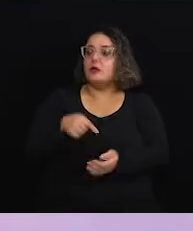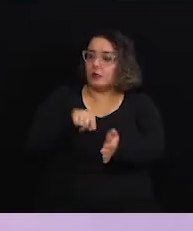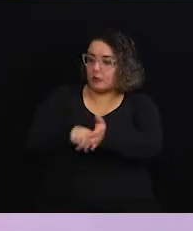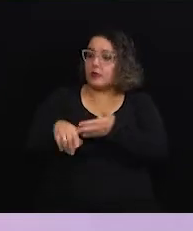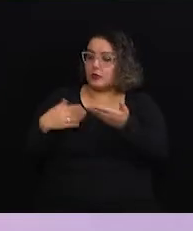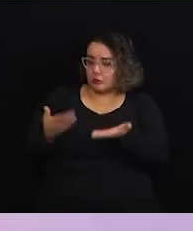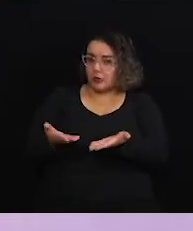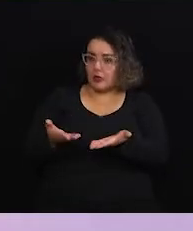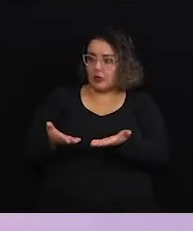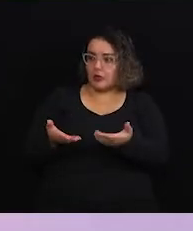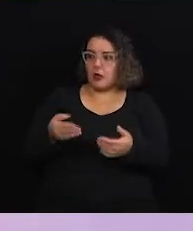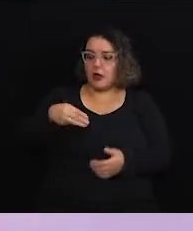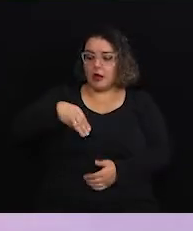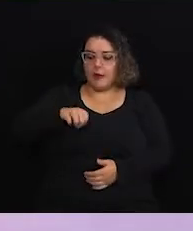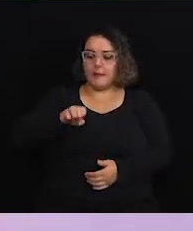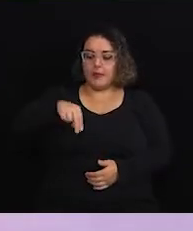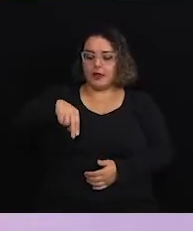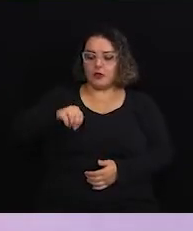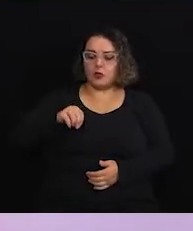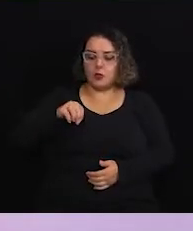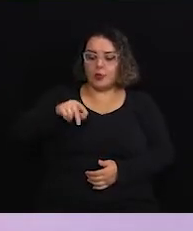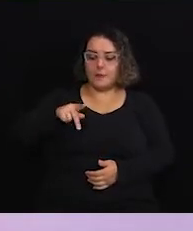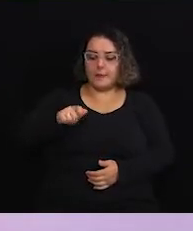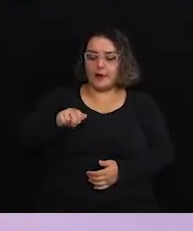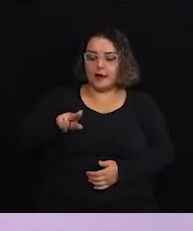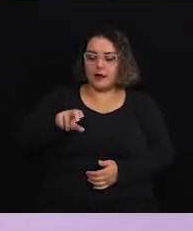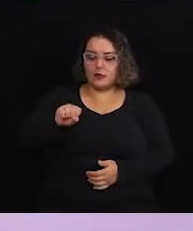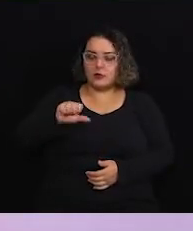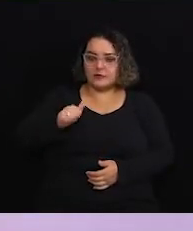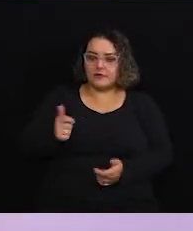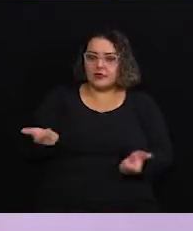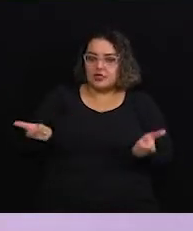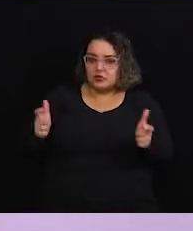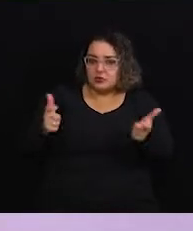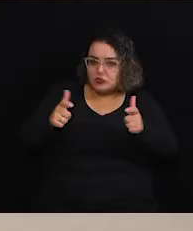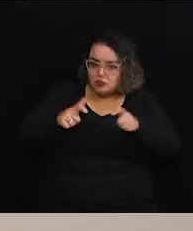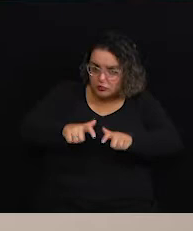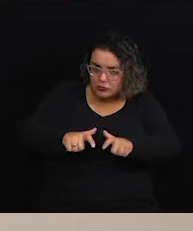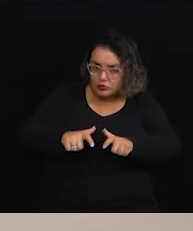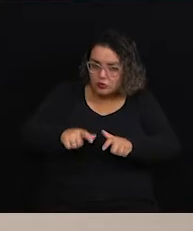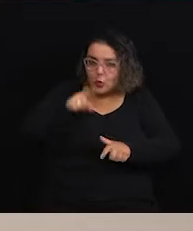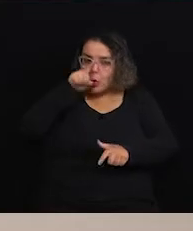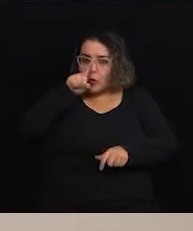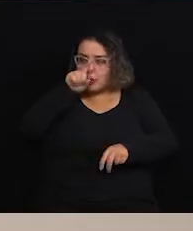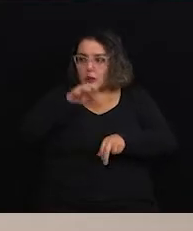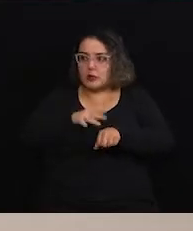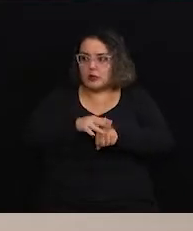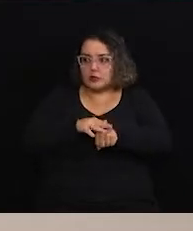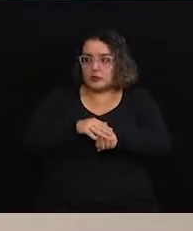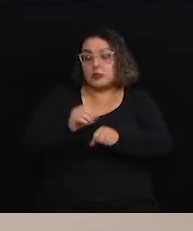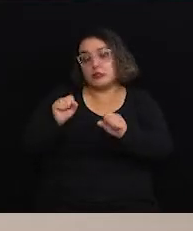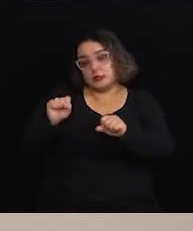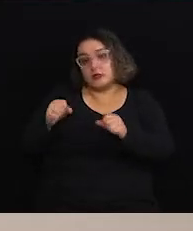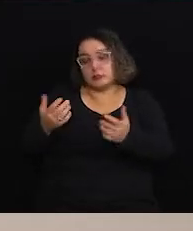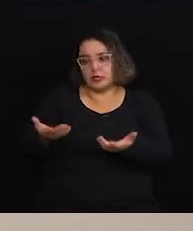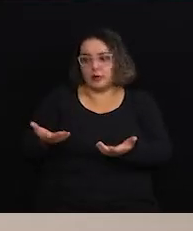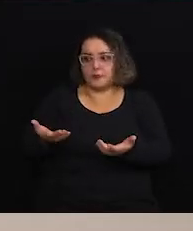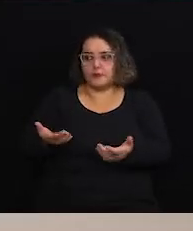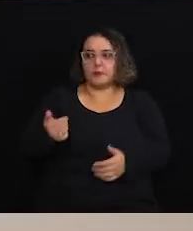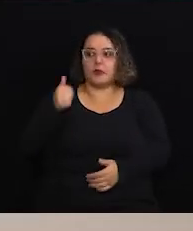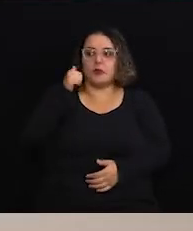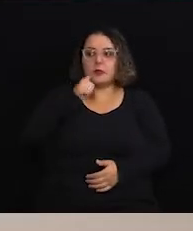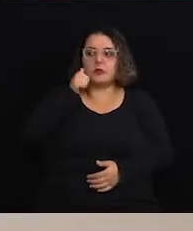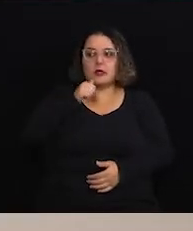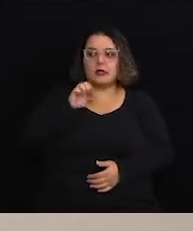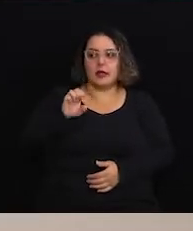perguntar isso, com a menopausa vai caindo o risco, vai diminuindo então essa doença? Isso, quando, assim, então, a mulher que tem